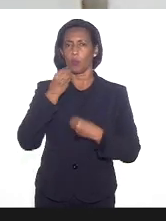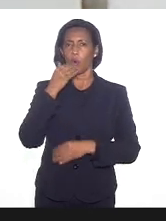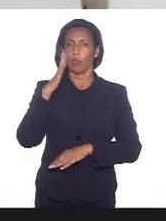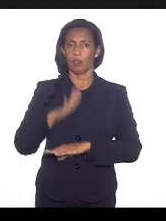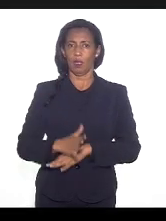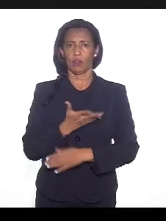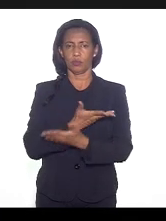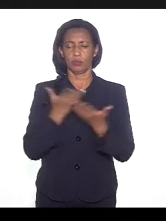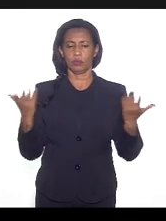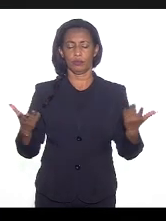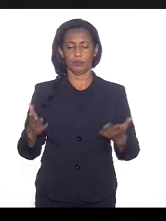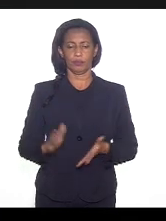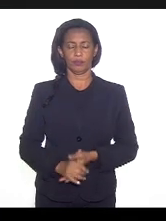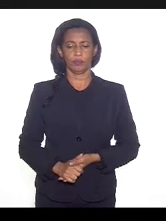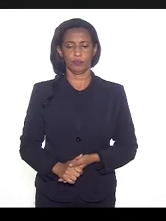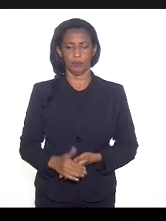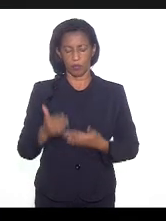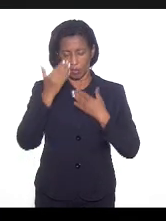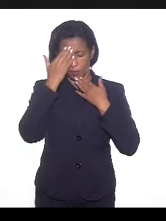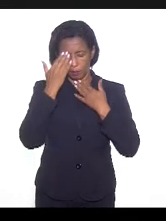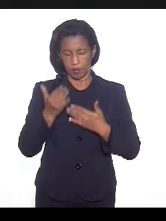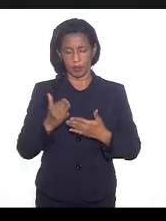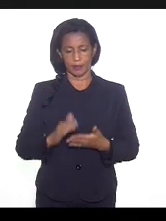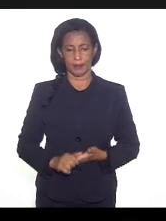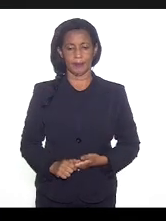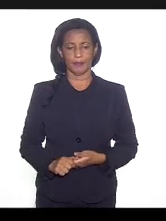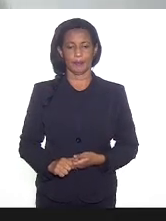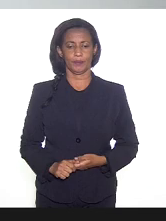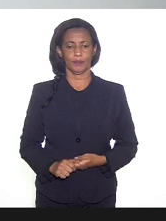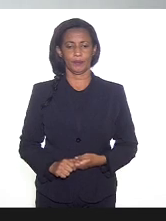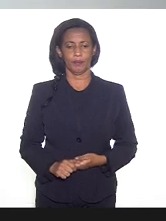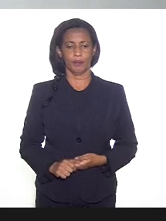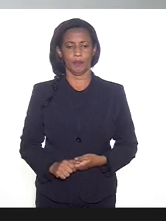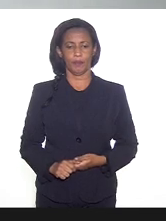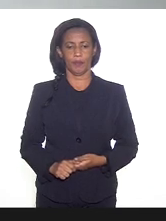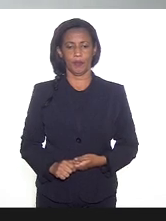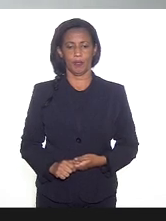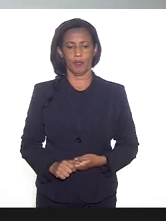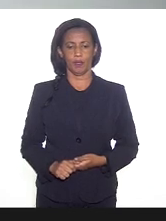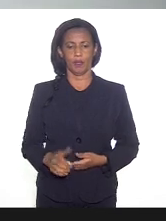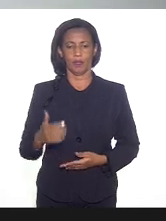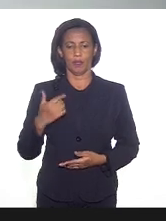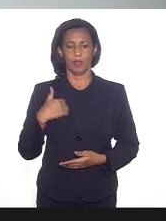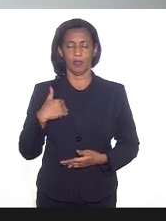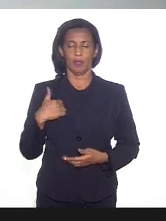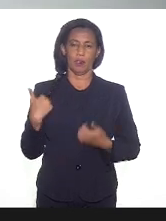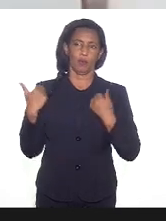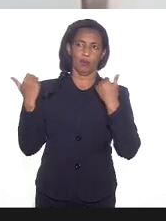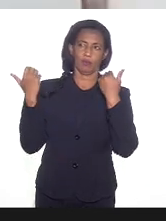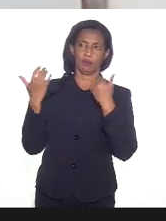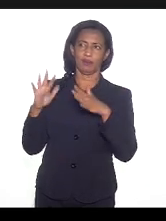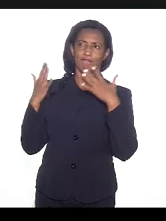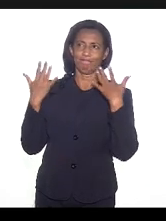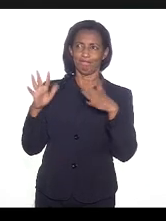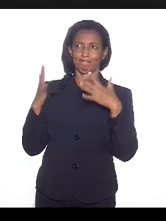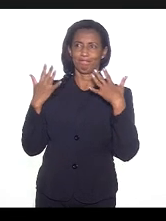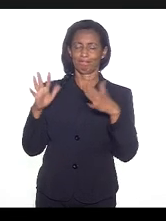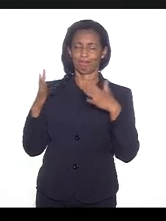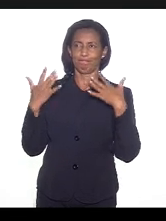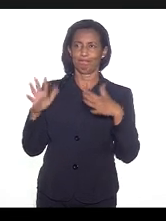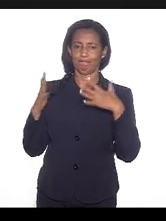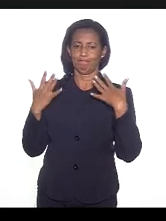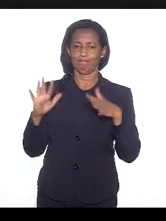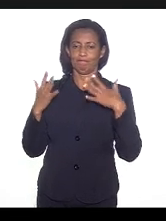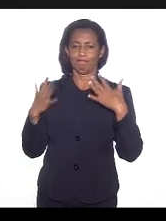todos. Obrigado, Henrique. Eu, assim como o deputado Valdé, gostaria de puxar umas palmas para vocês